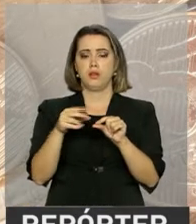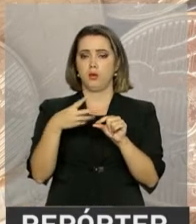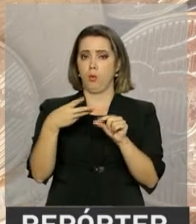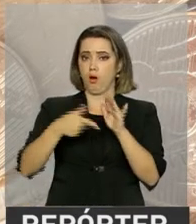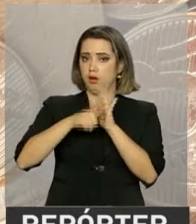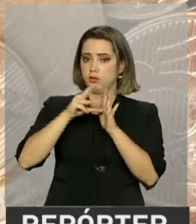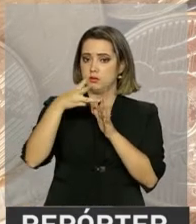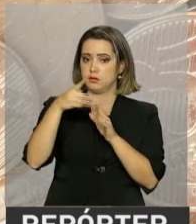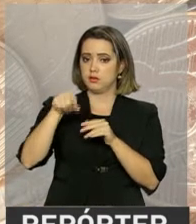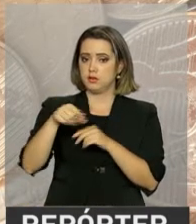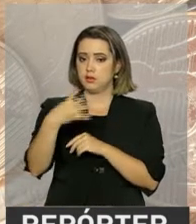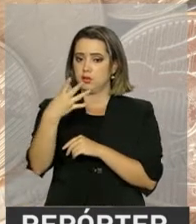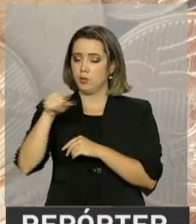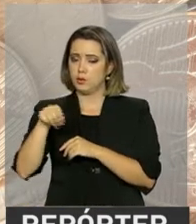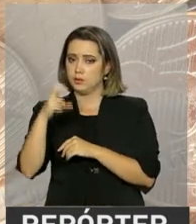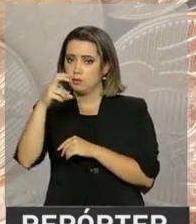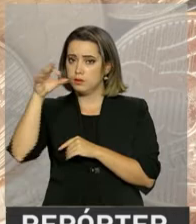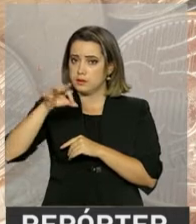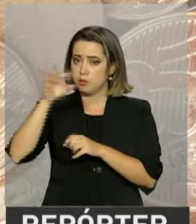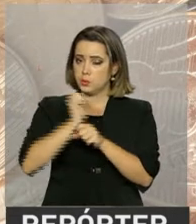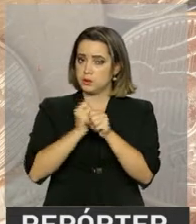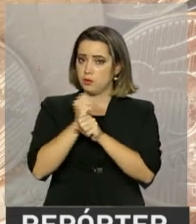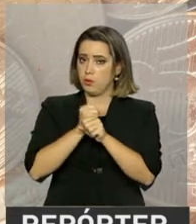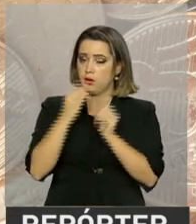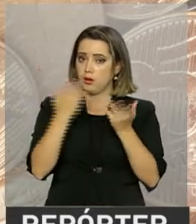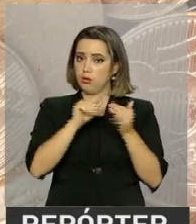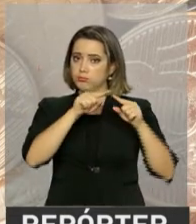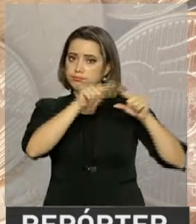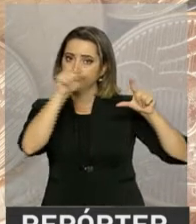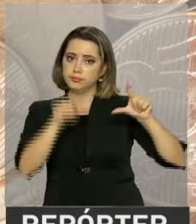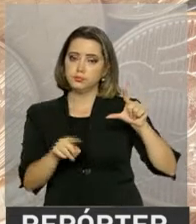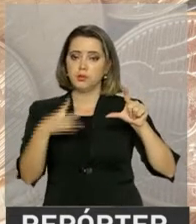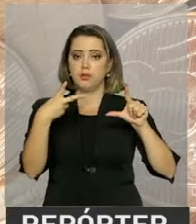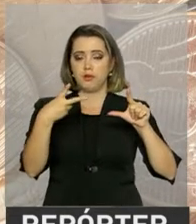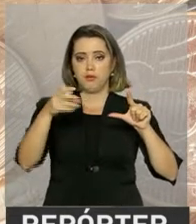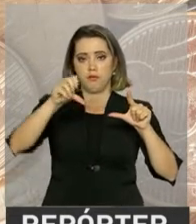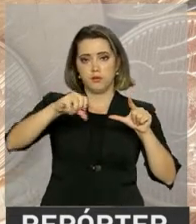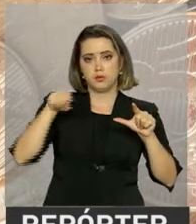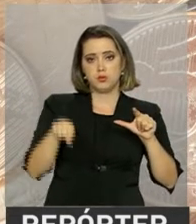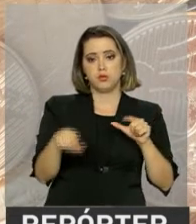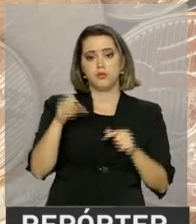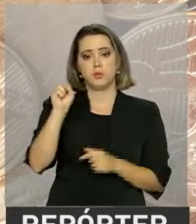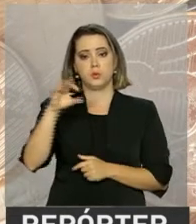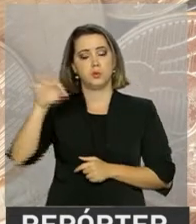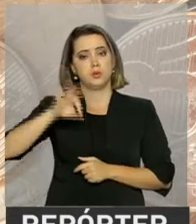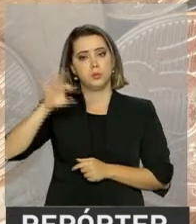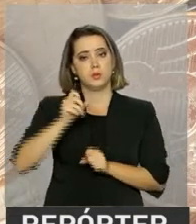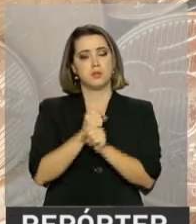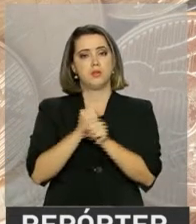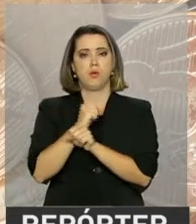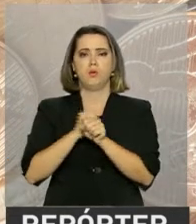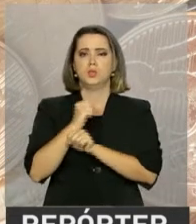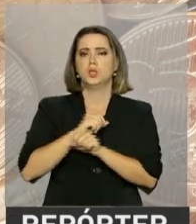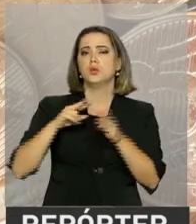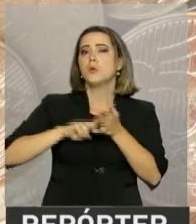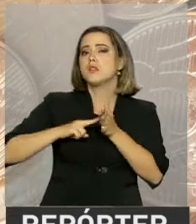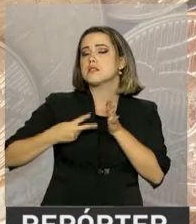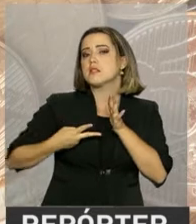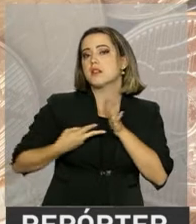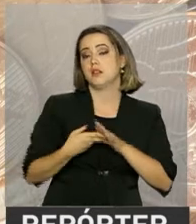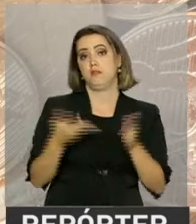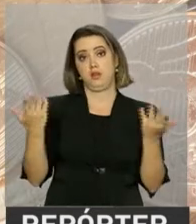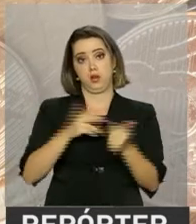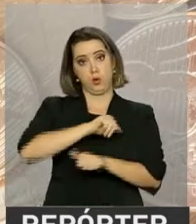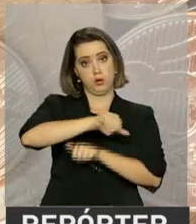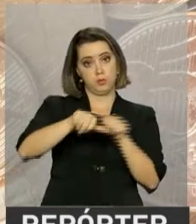34 e meio por cento ao ano para 29,8 por cento ao ano ao mês passou de dois e meio